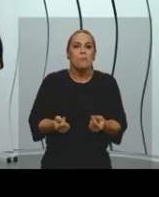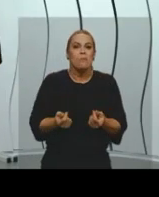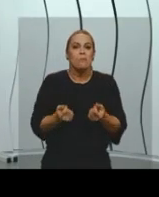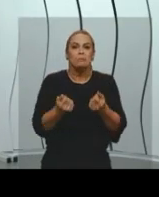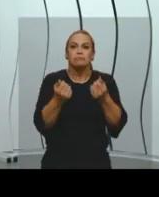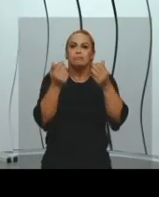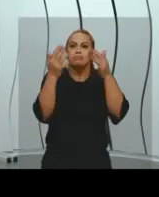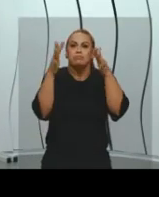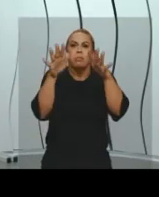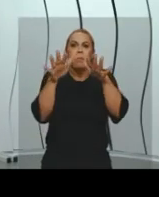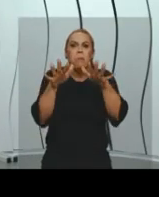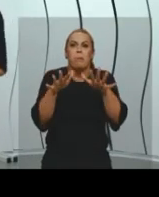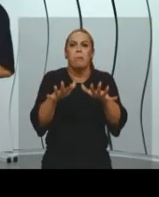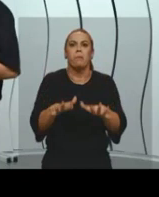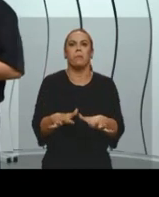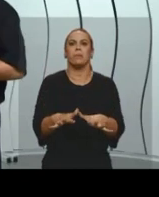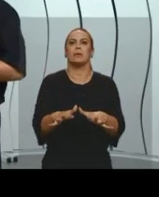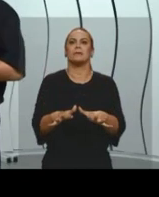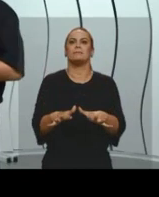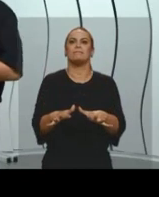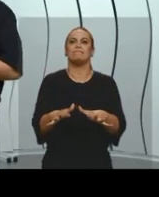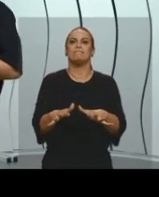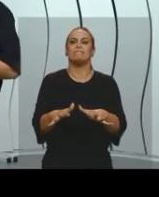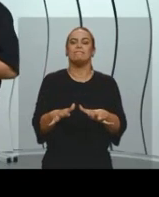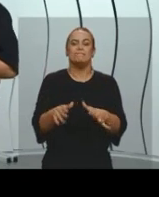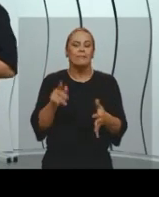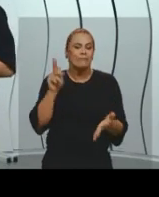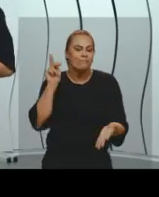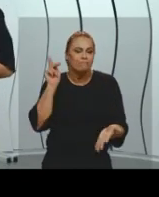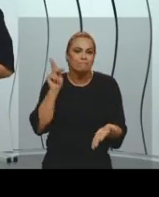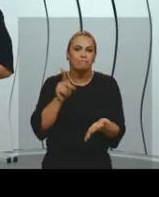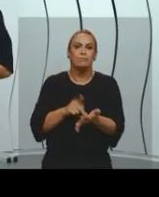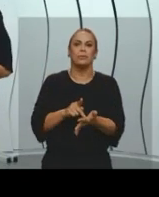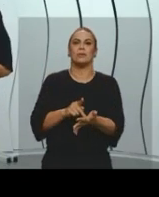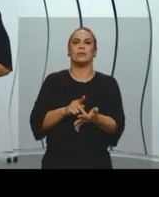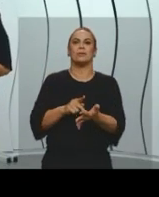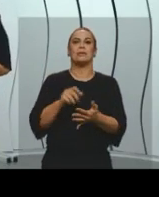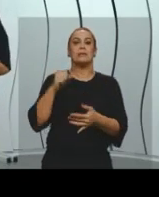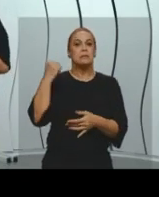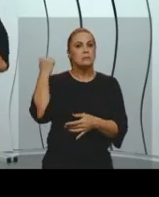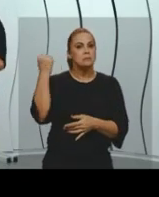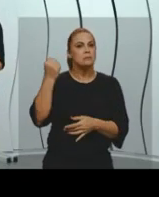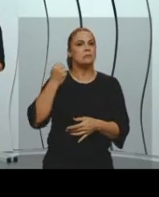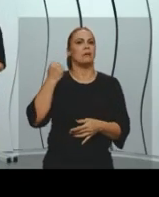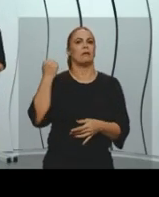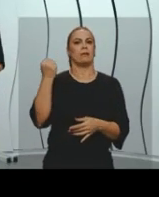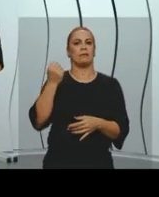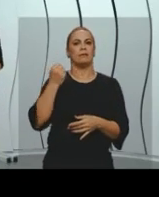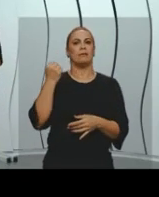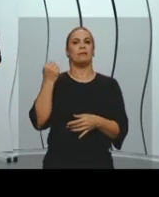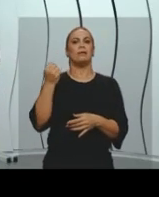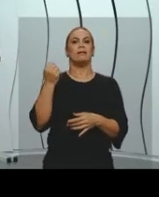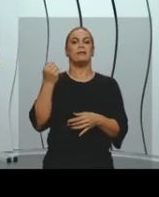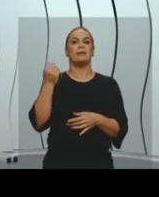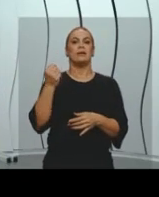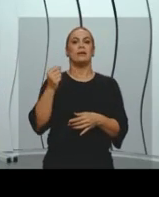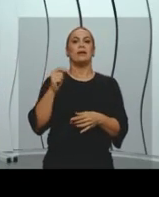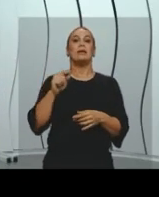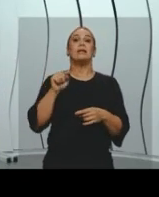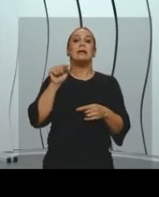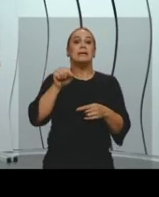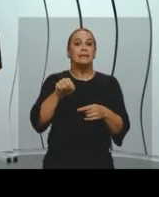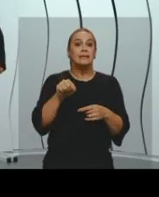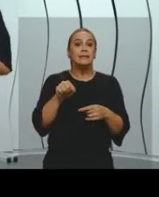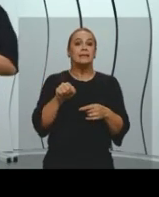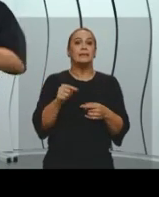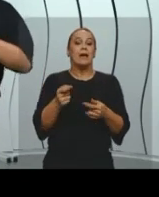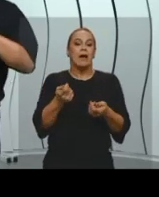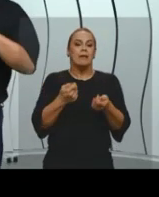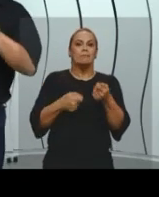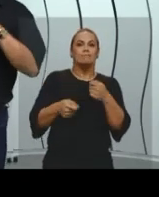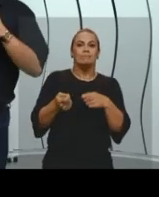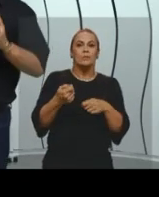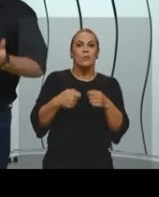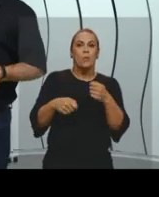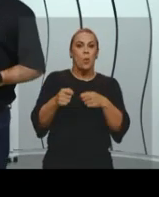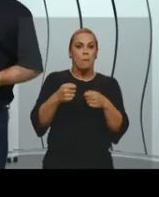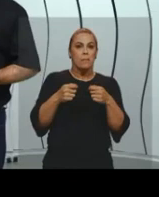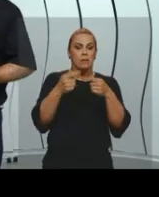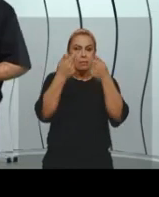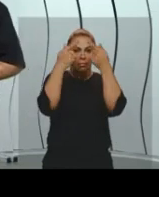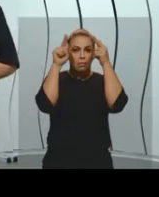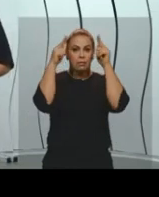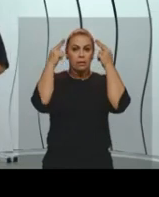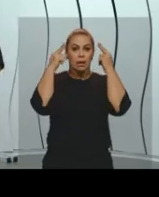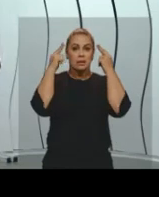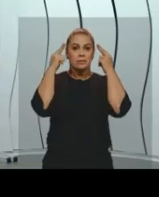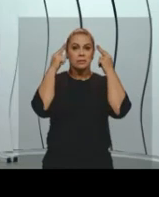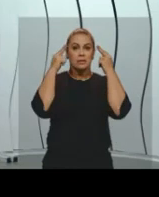pode dizer que o governo grego, né? A economia grega faliu. E aí, os